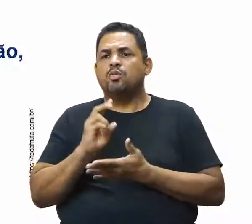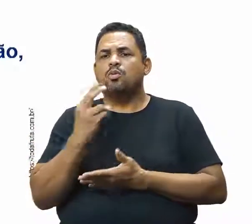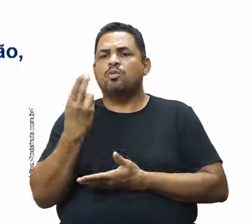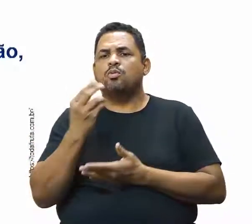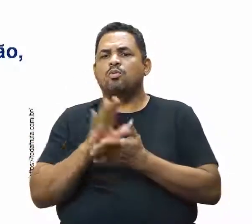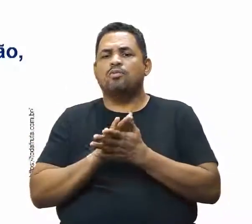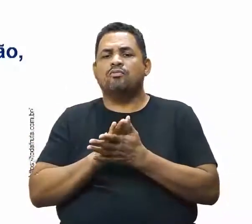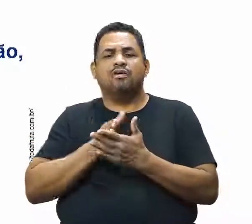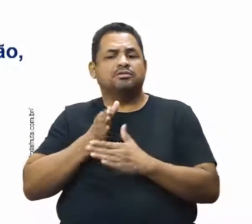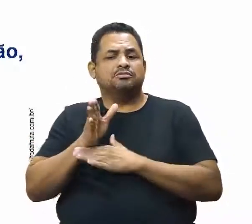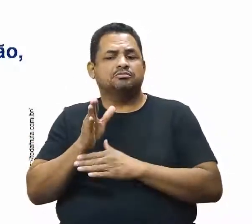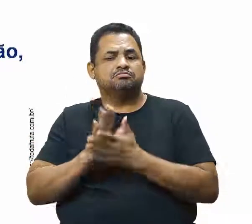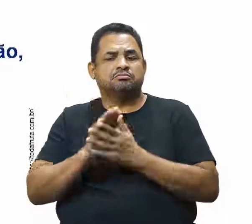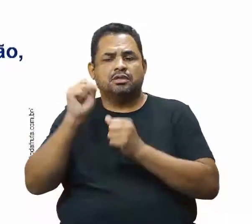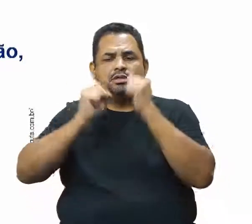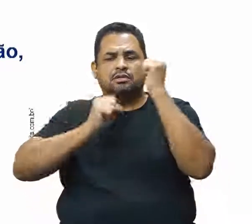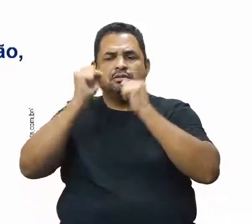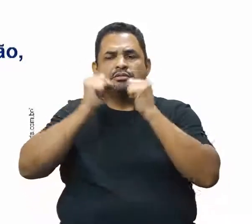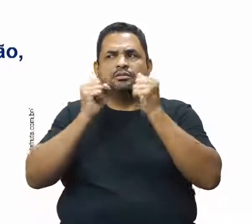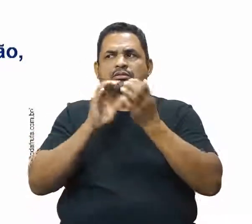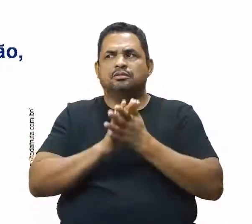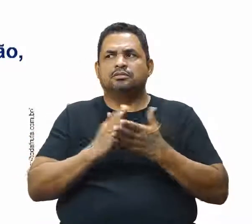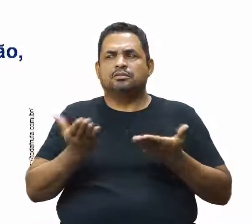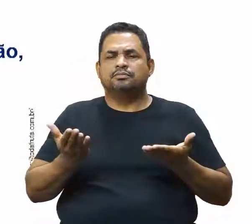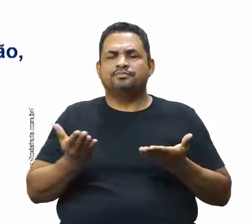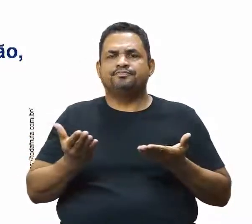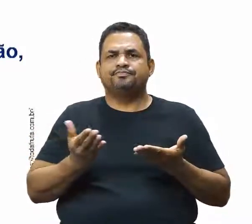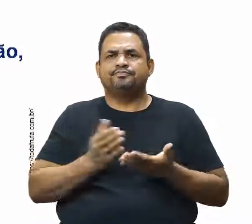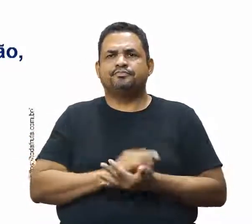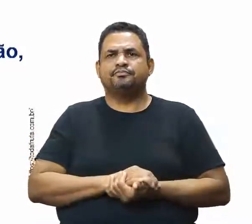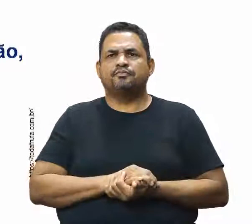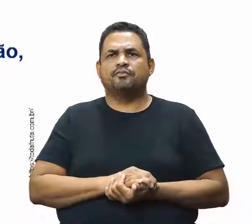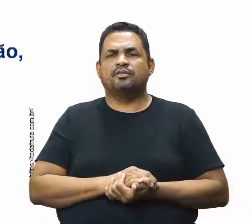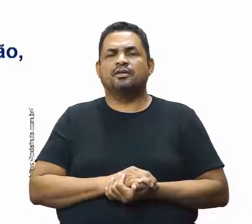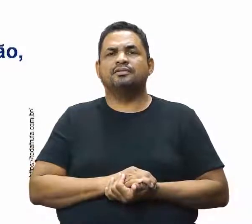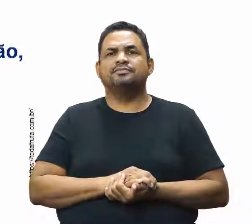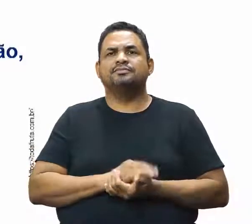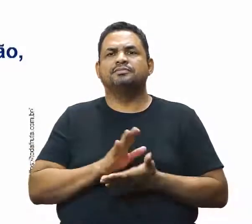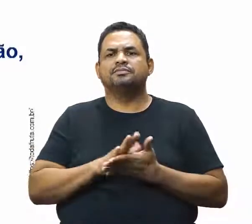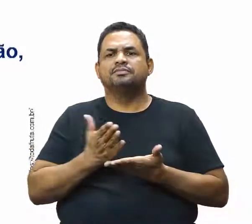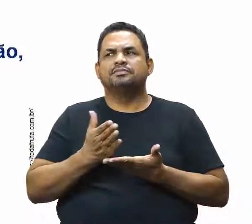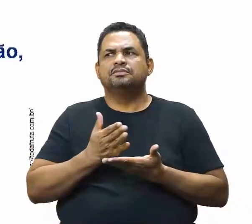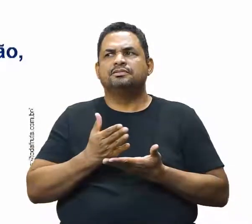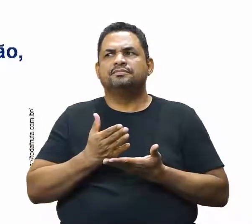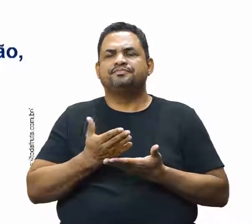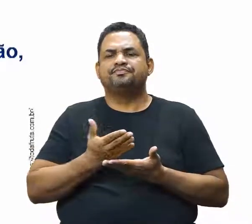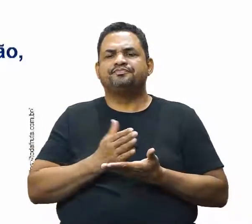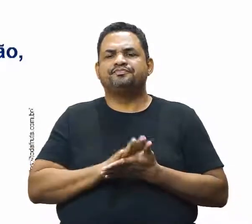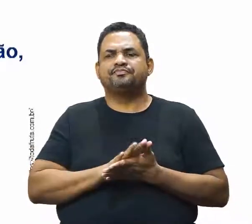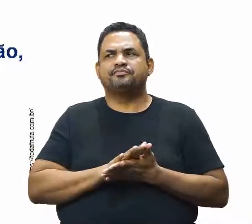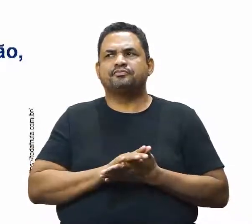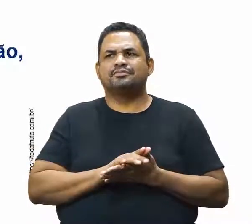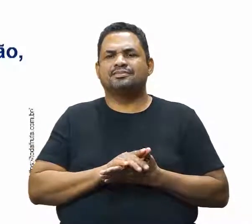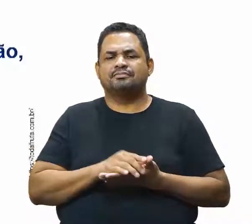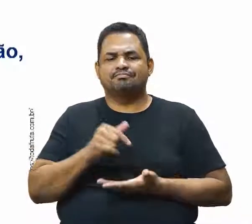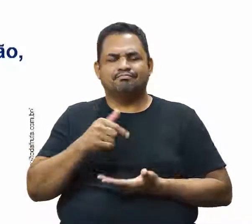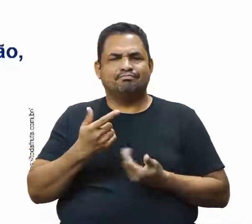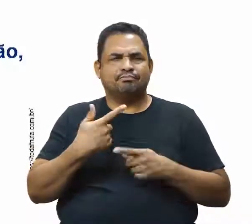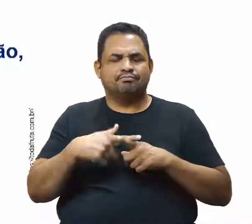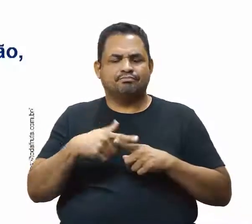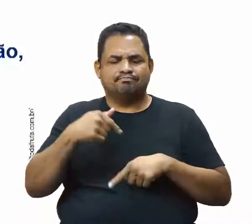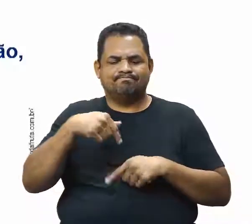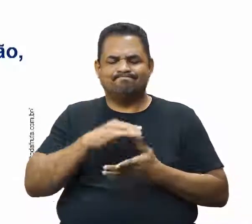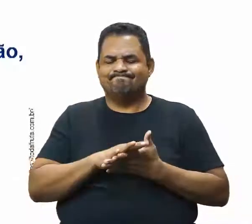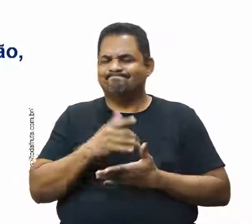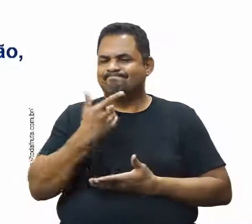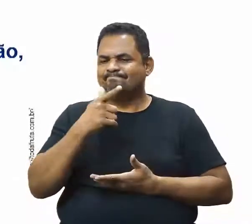para a indústria. Se for para a indústria, mercado que eu falo, são mercados, aqui não tem, né? Mas